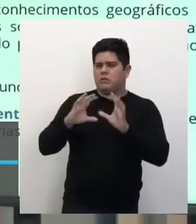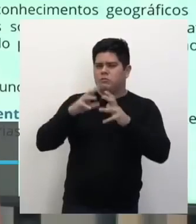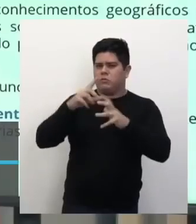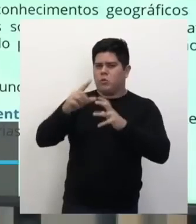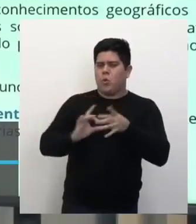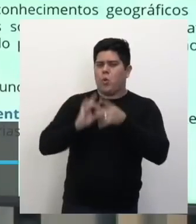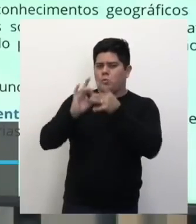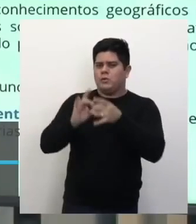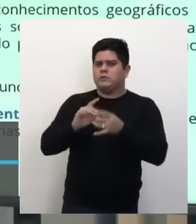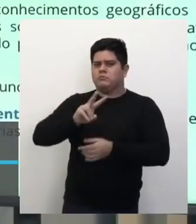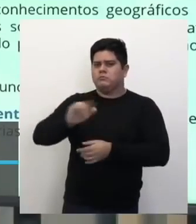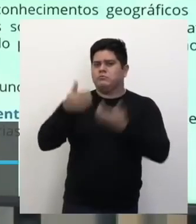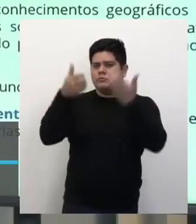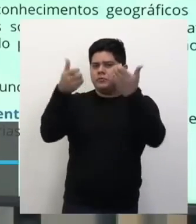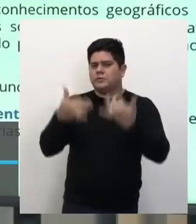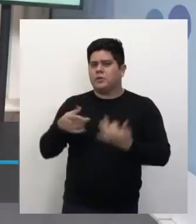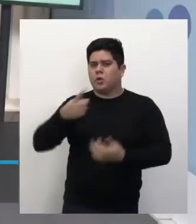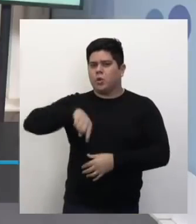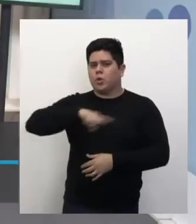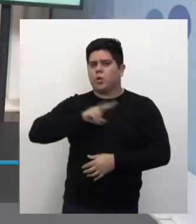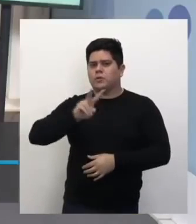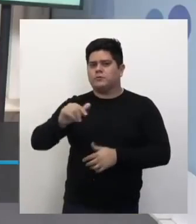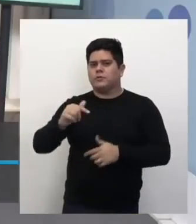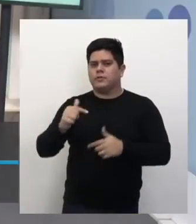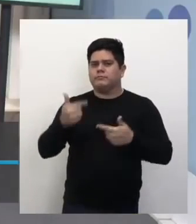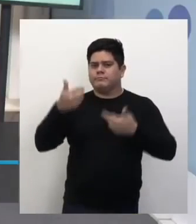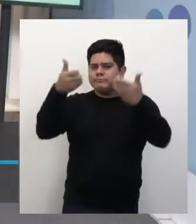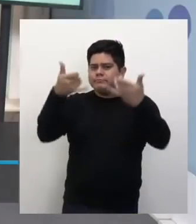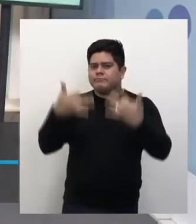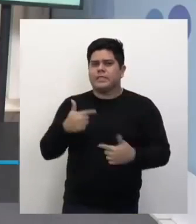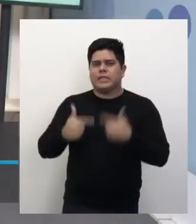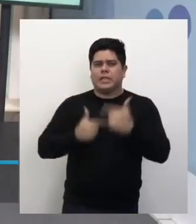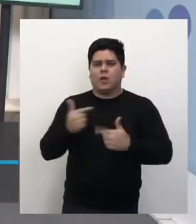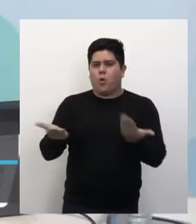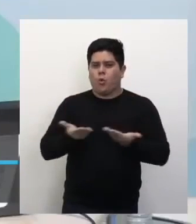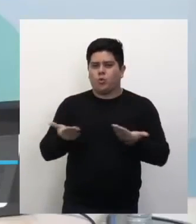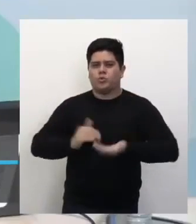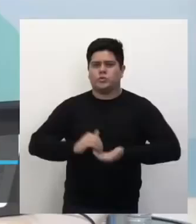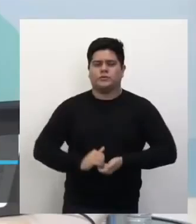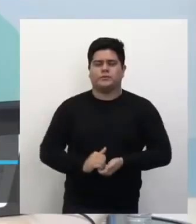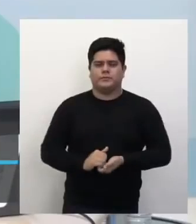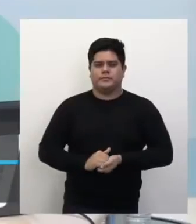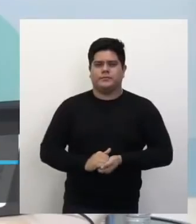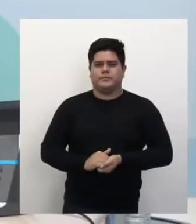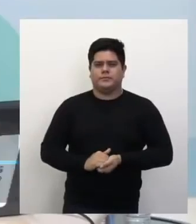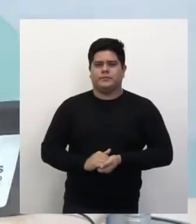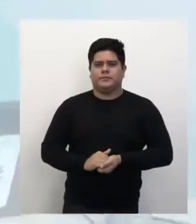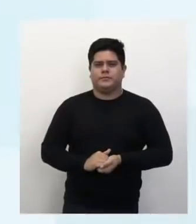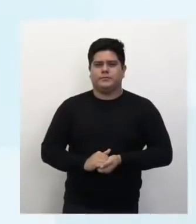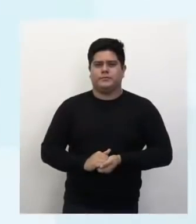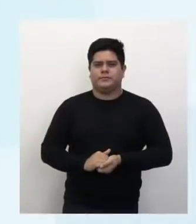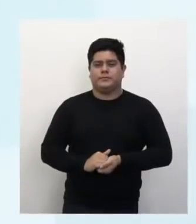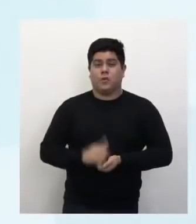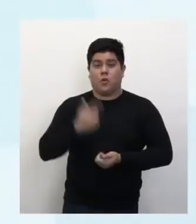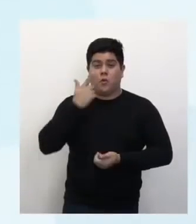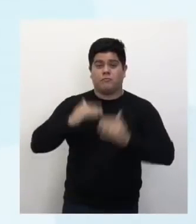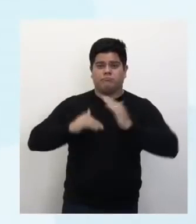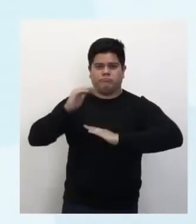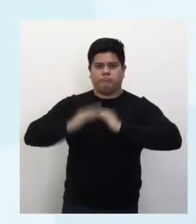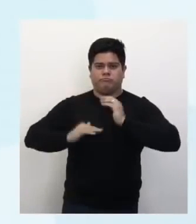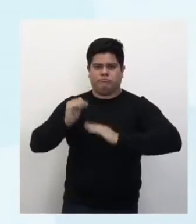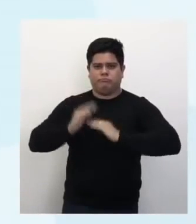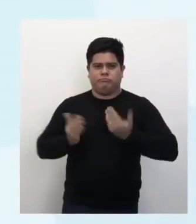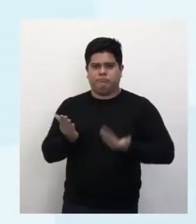Carlos vai passar o que nós vamos trabalhar. Legal, galera. O que nós vamos trabalhar hoje? Se liga aí na habilidade na